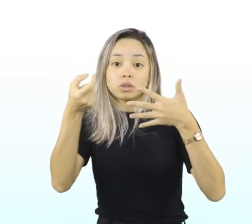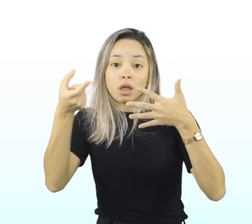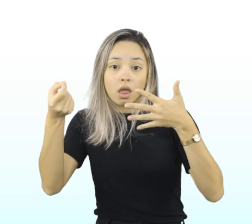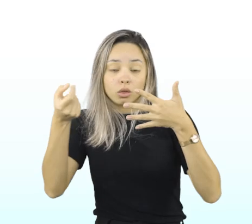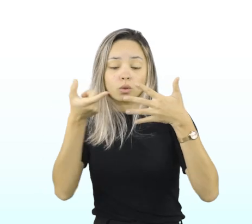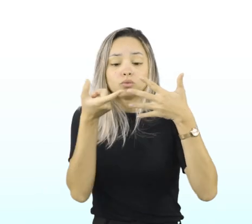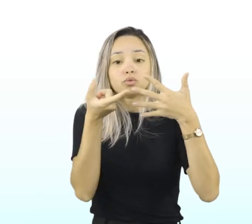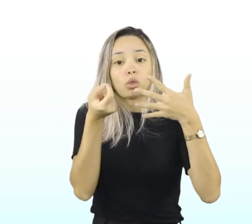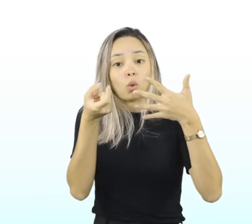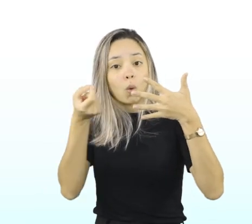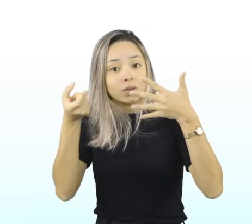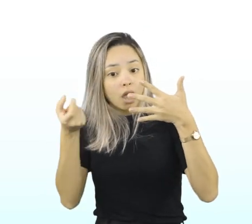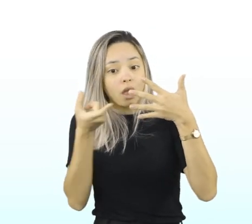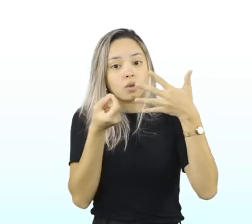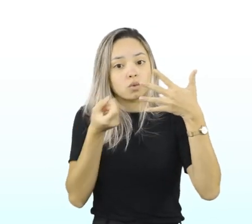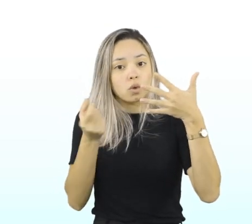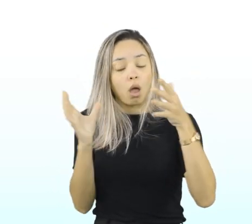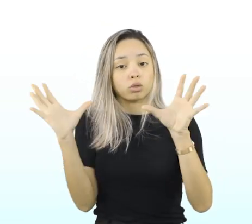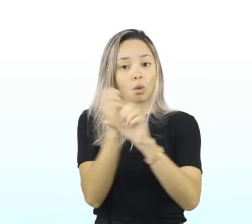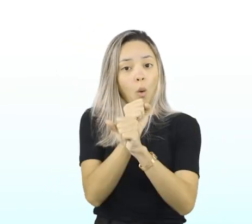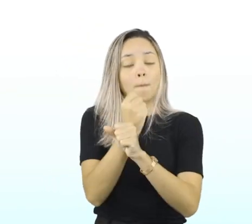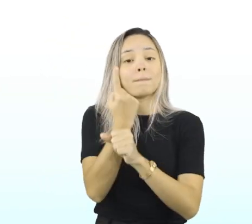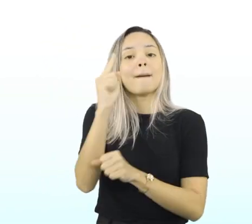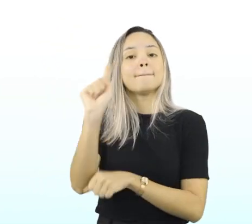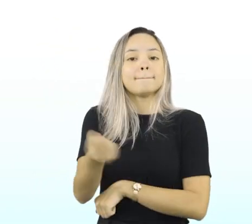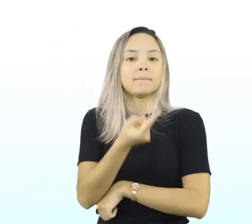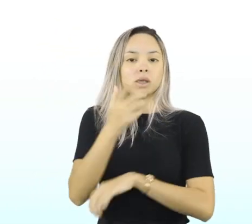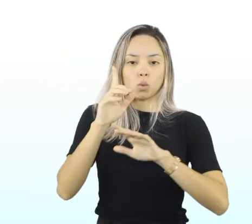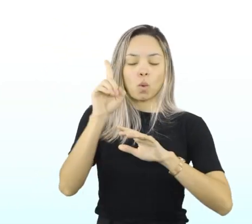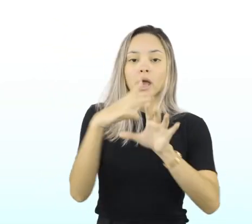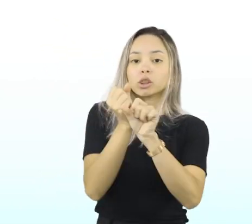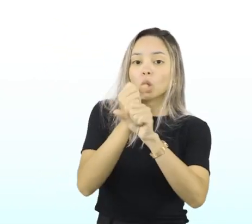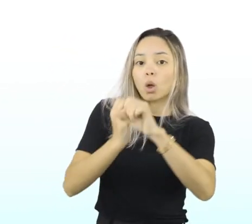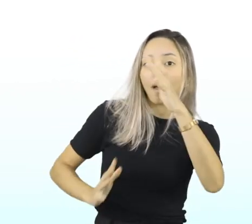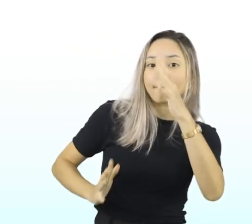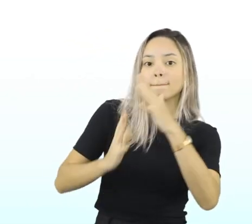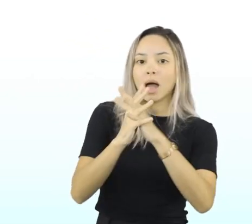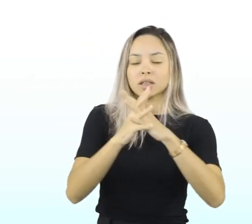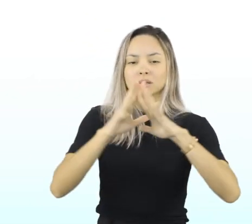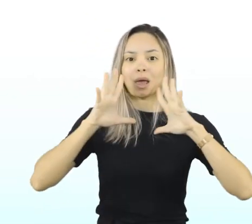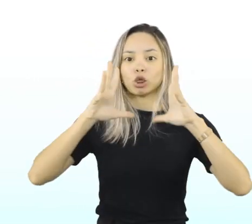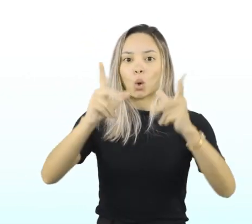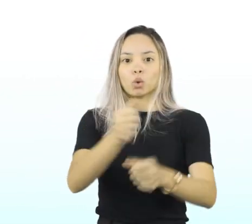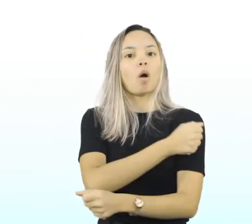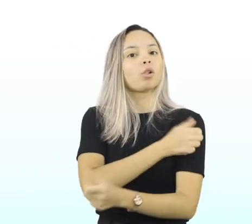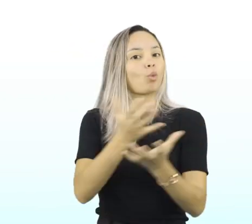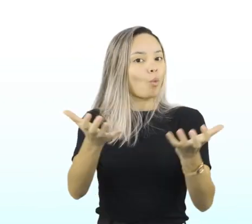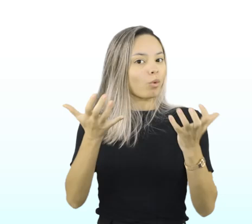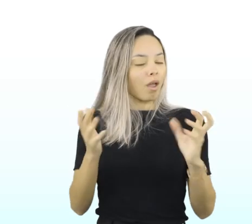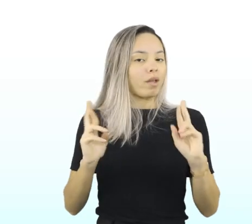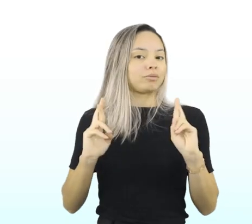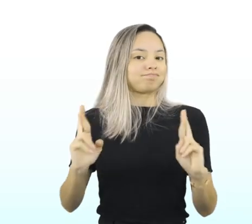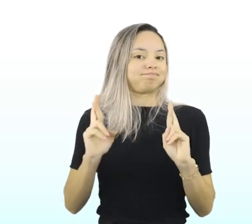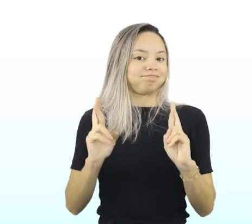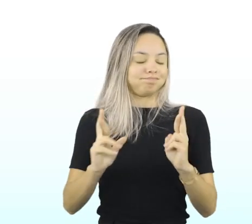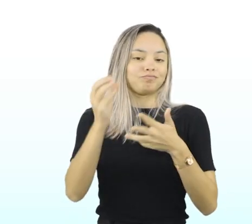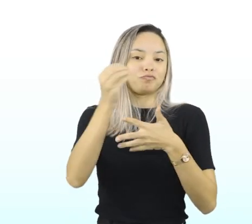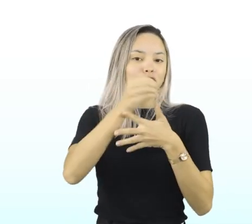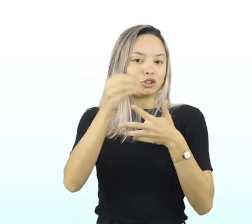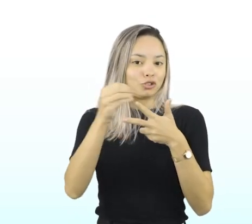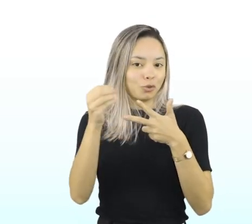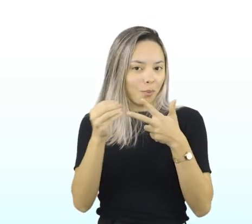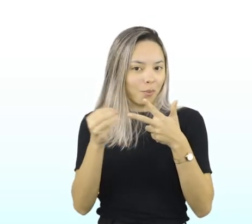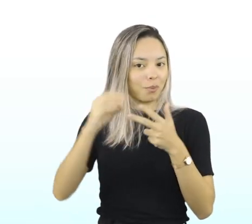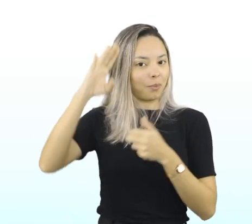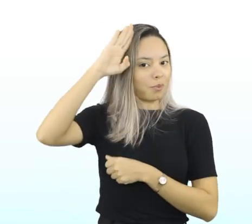200. Totalizando o quê? Nota 1000, que é aquela nota máxima que é aquela nota que todo fera espera tirar no